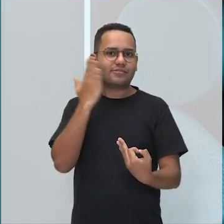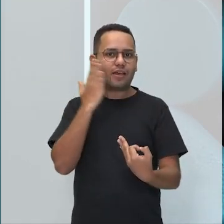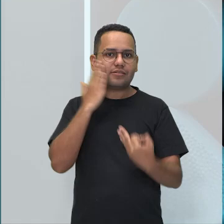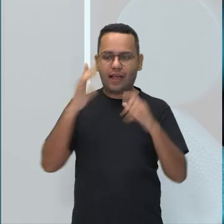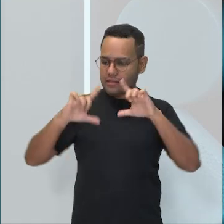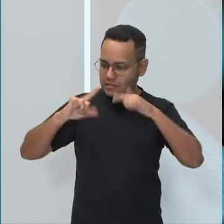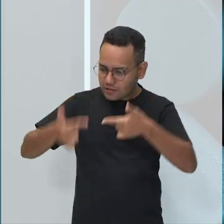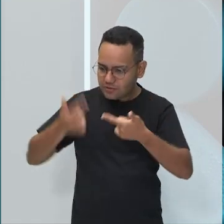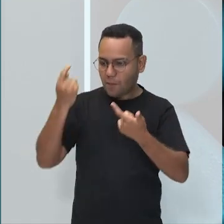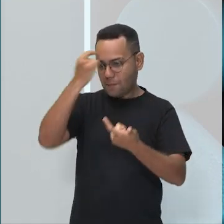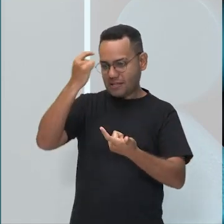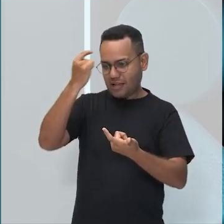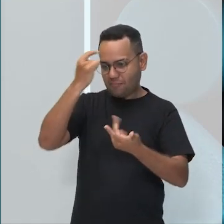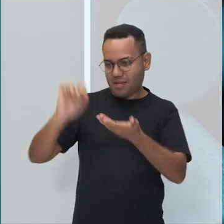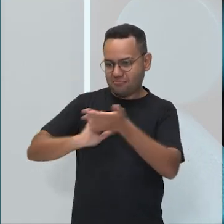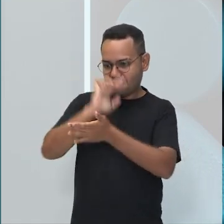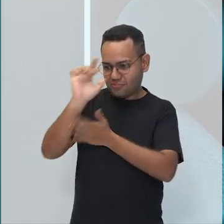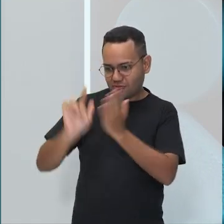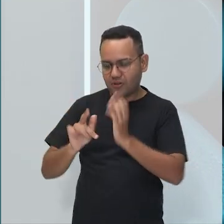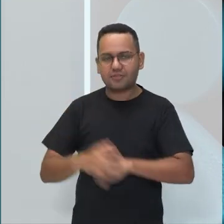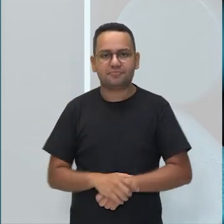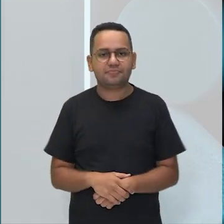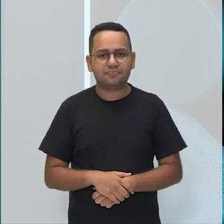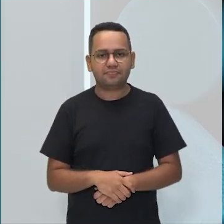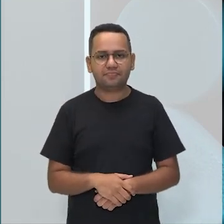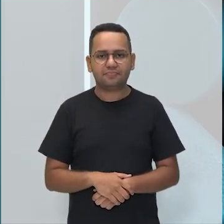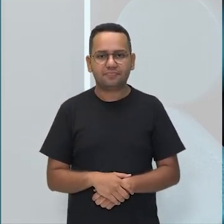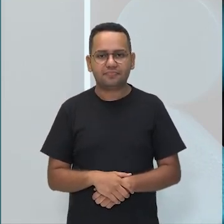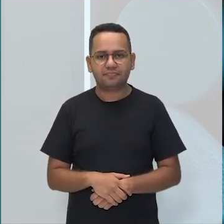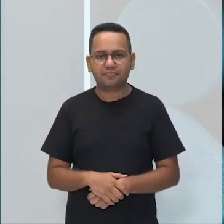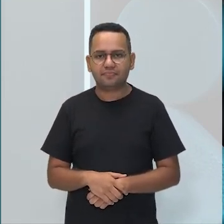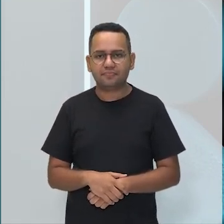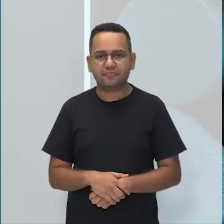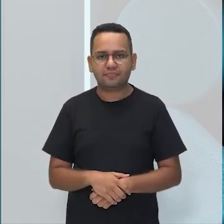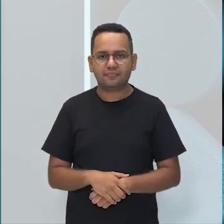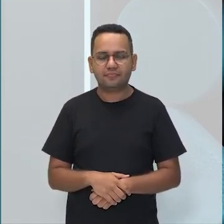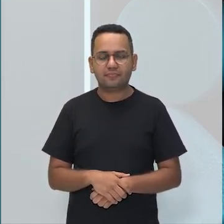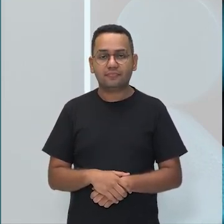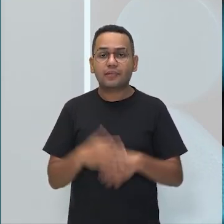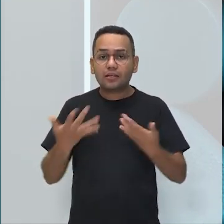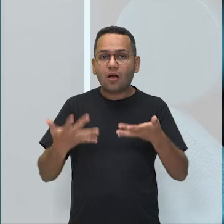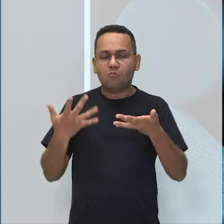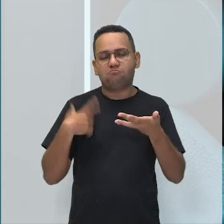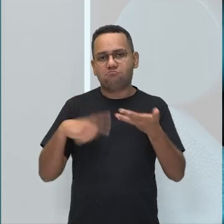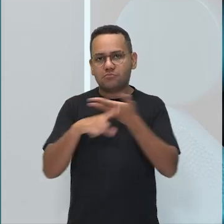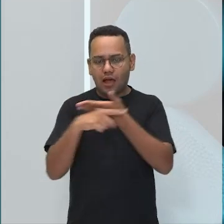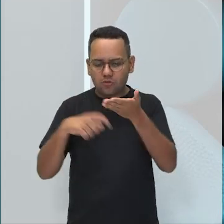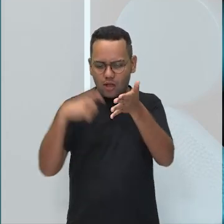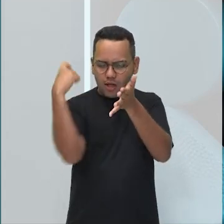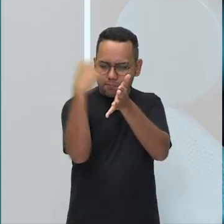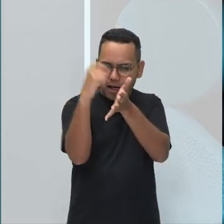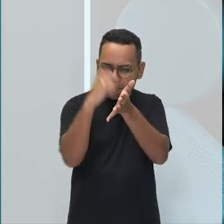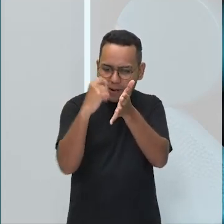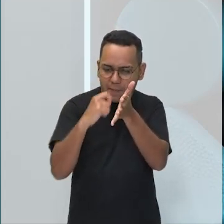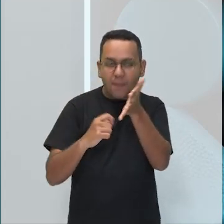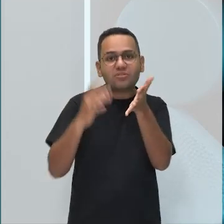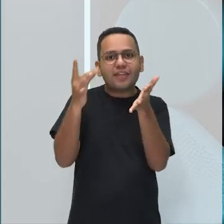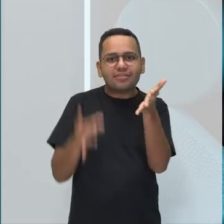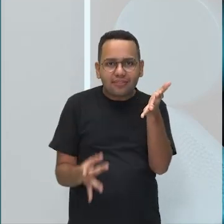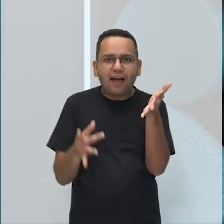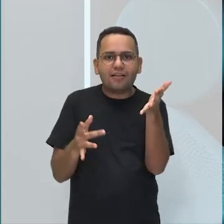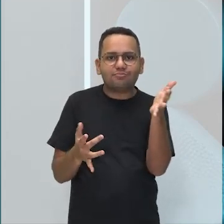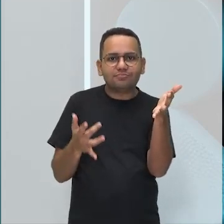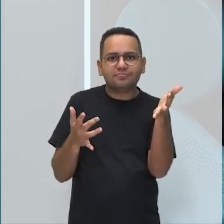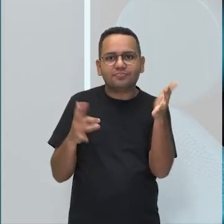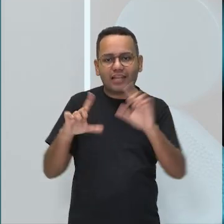deles mais íntimos, e ele revela isso na escrita, na sua narração. E percebo que essa geração